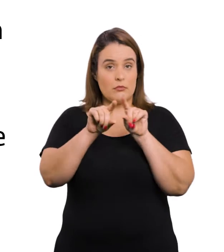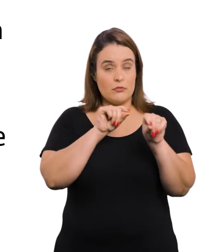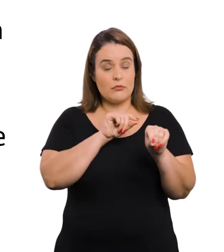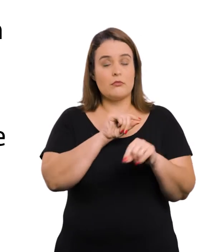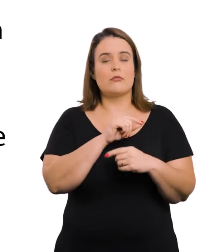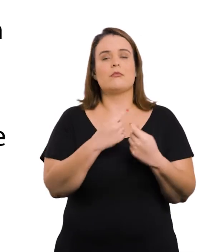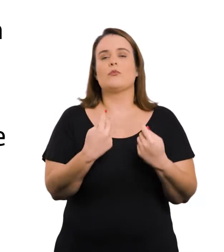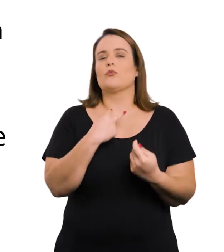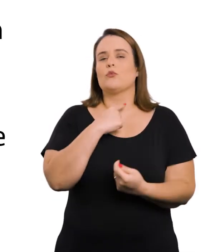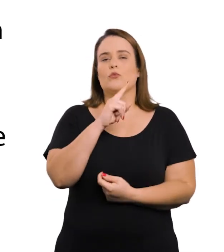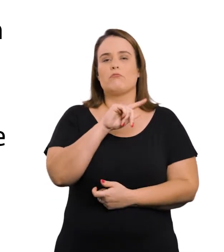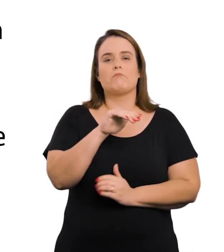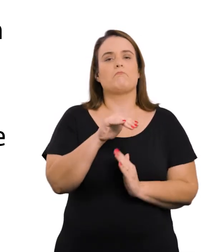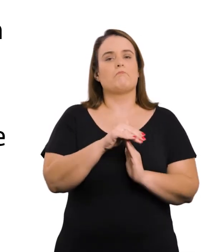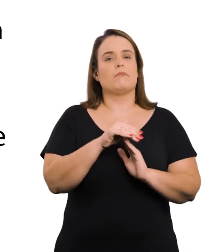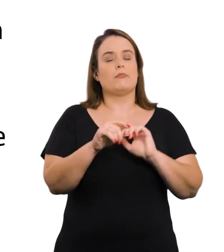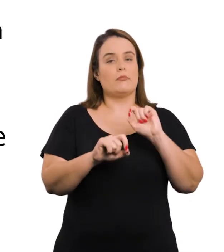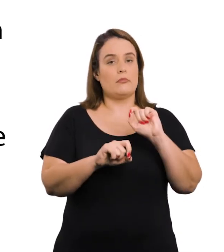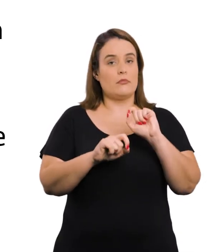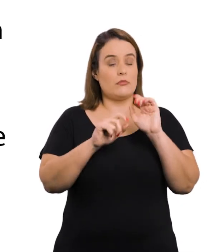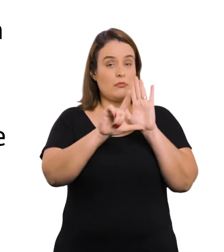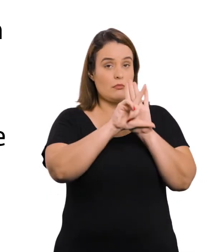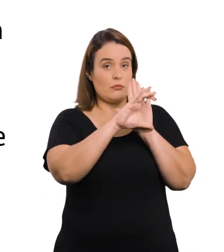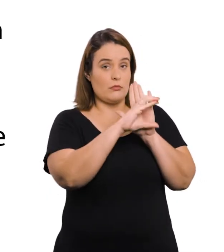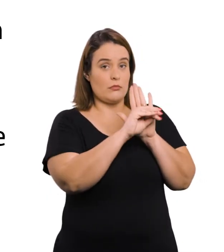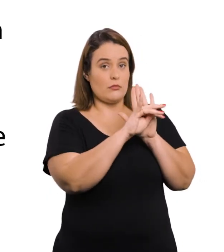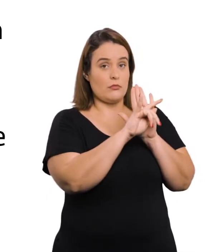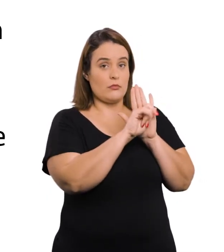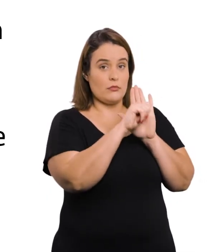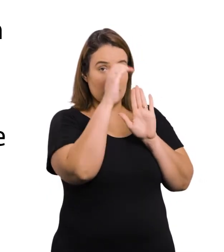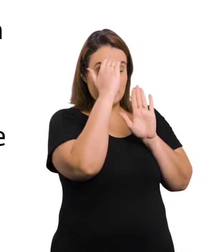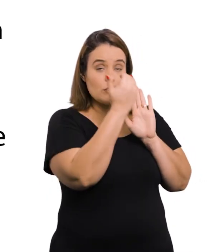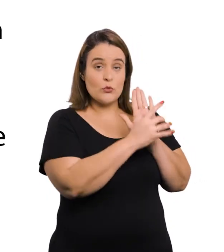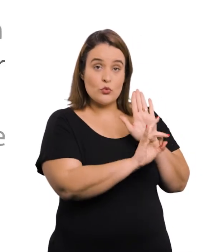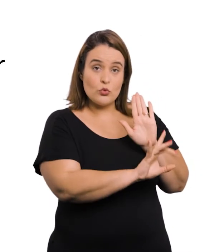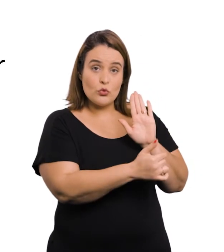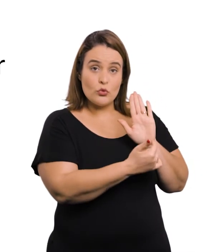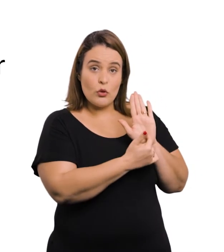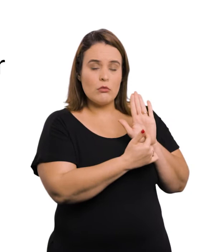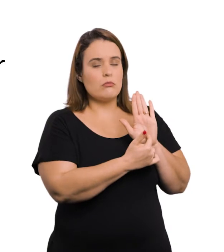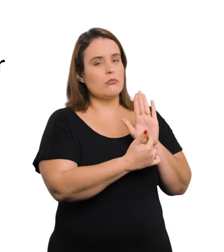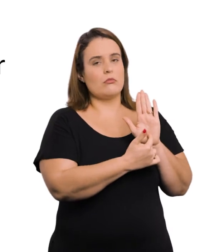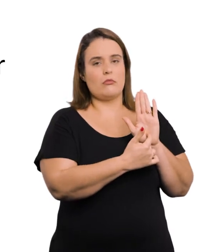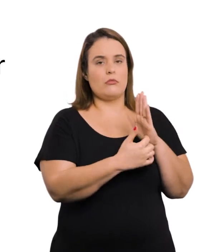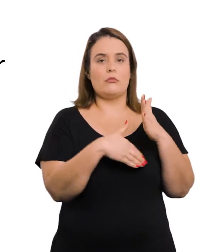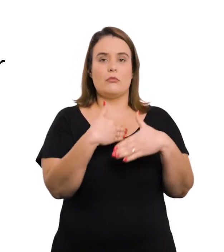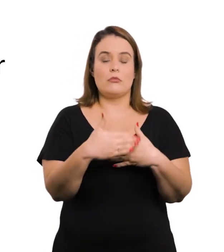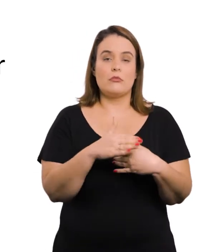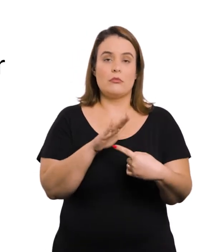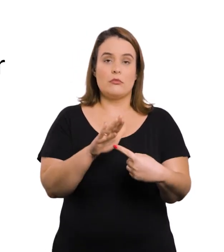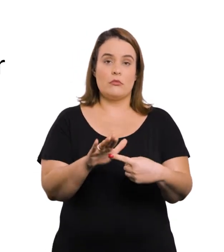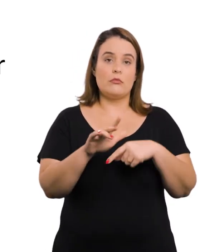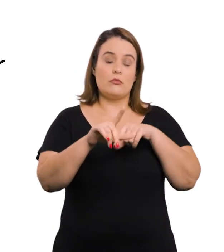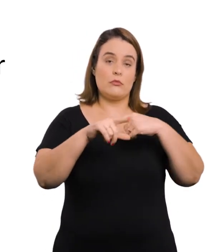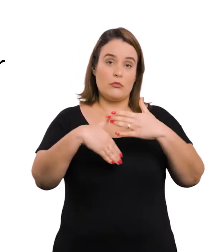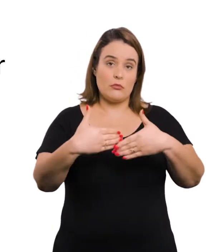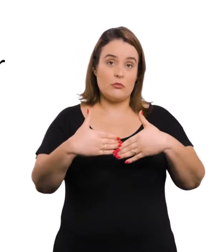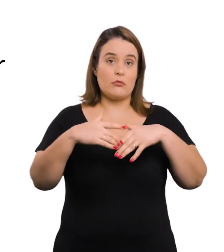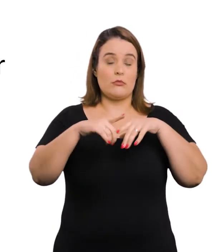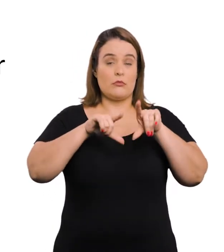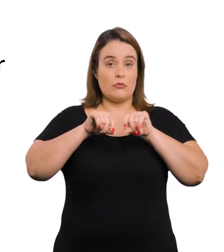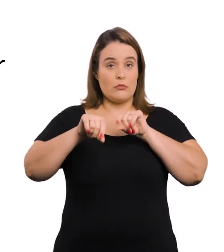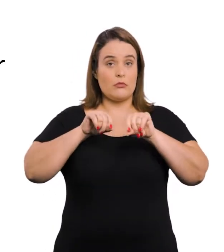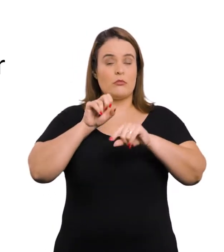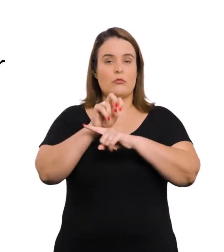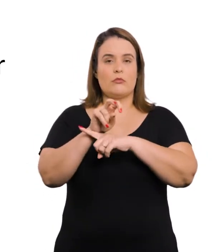e seleção não deve se limitar ao cumprimento da lei de cotas. Ressignificar o processo de recrutamento e